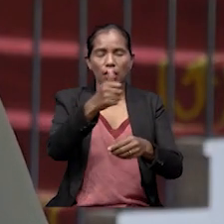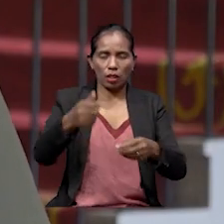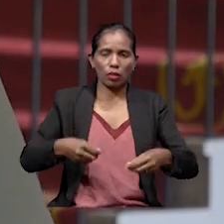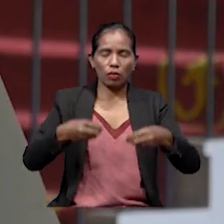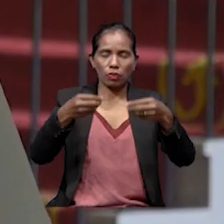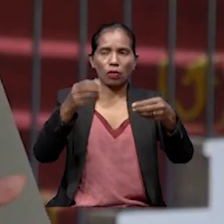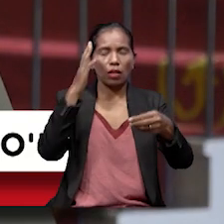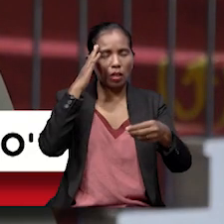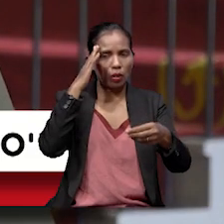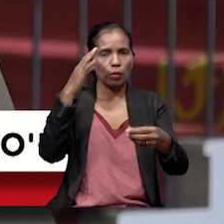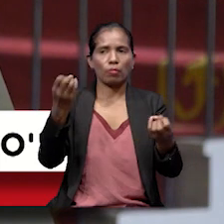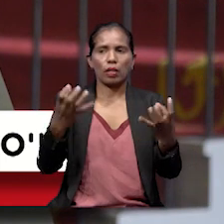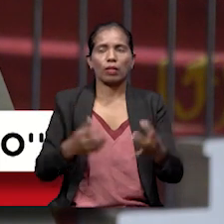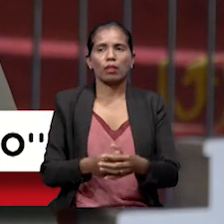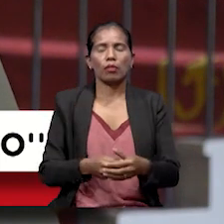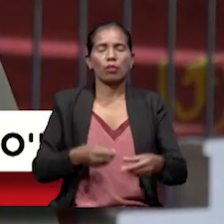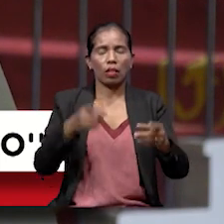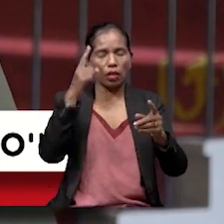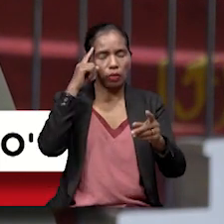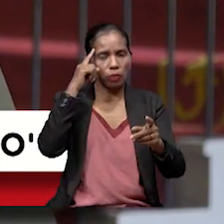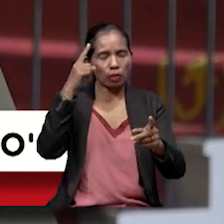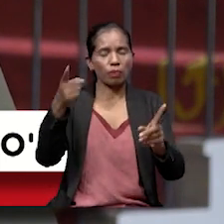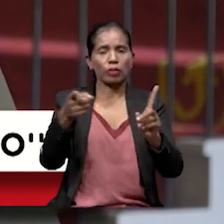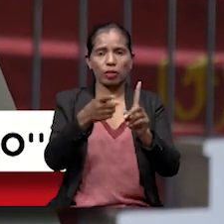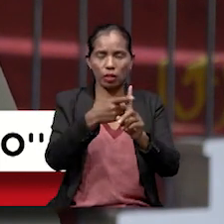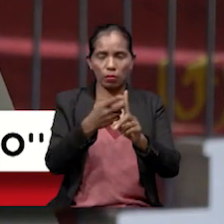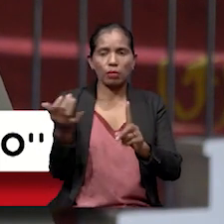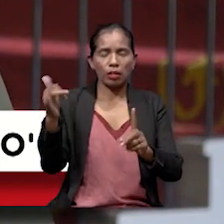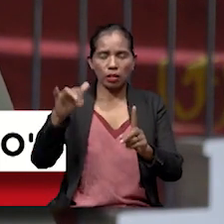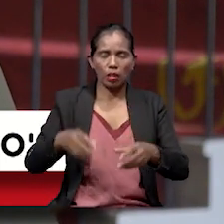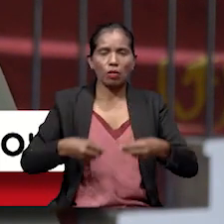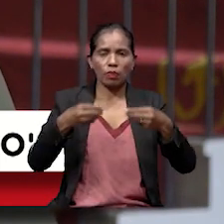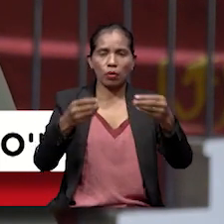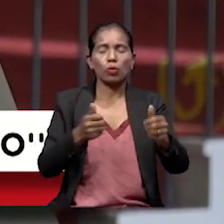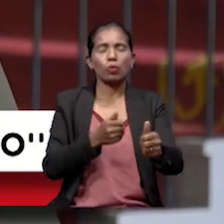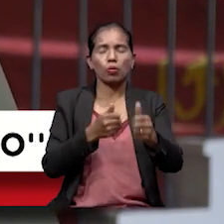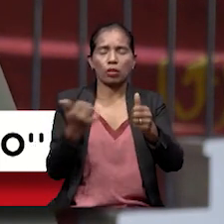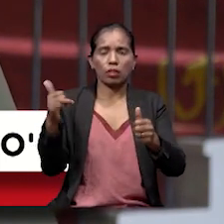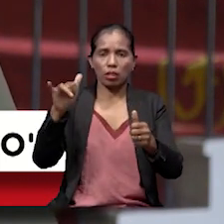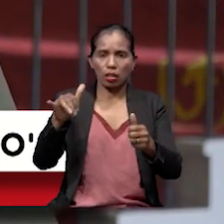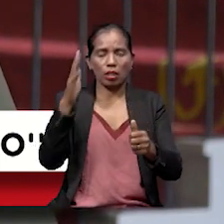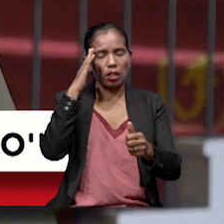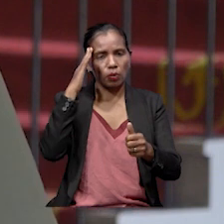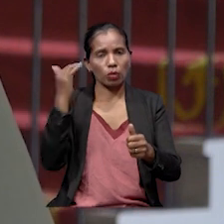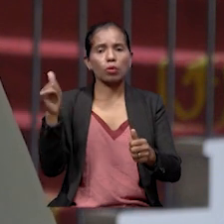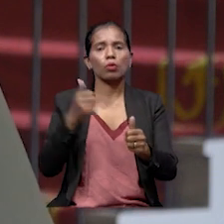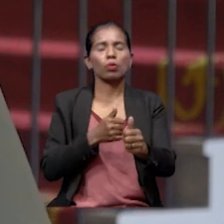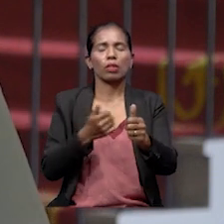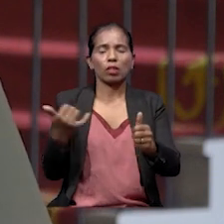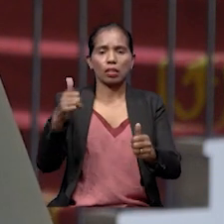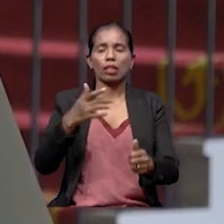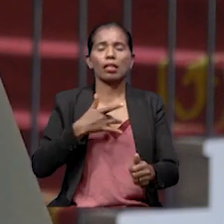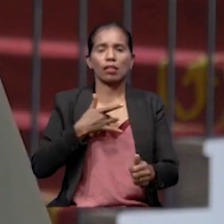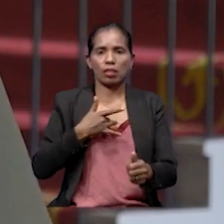embara, e a forra no impositivo, né? Be sira for, tuir sir ne hanoi, tuir sir ne sentimento, e sira ne